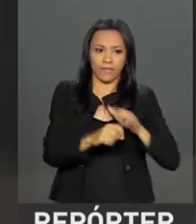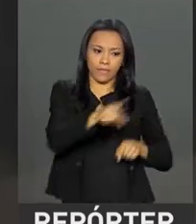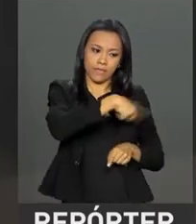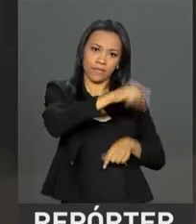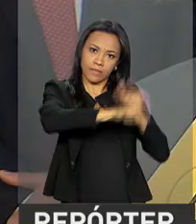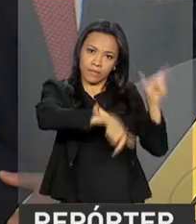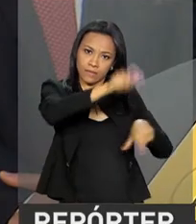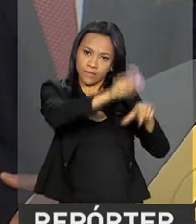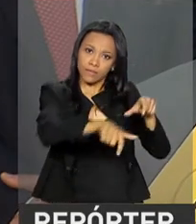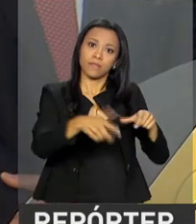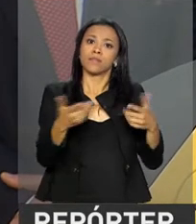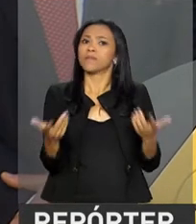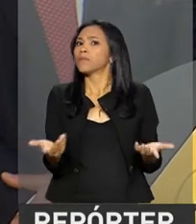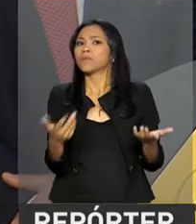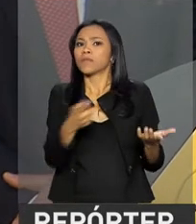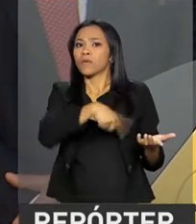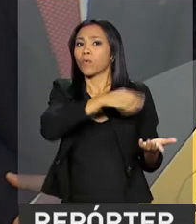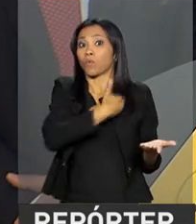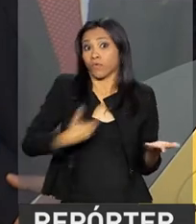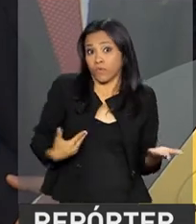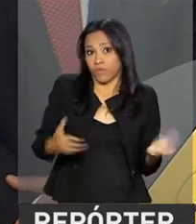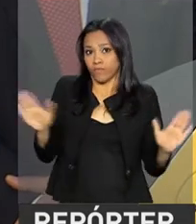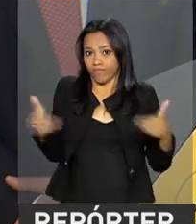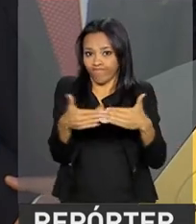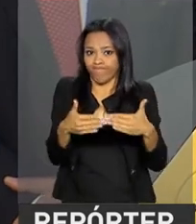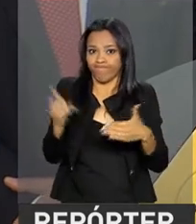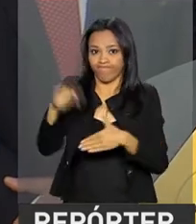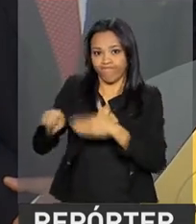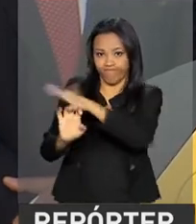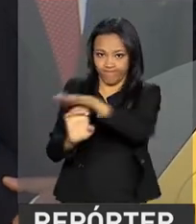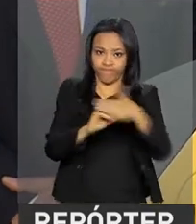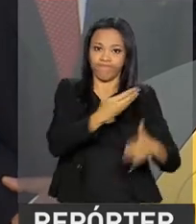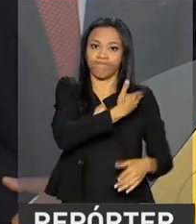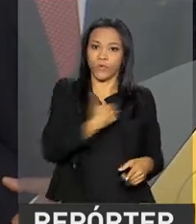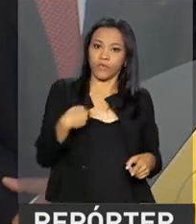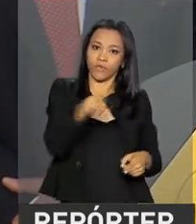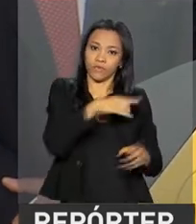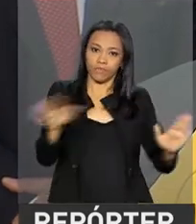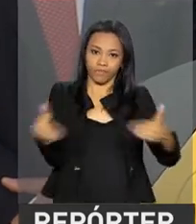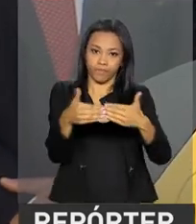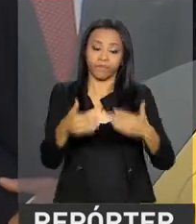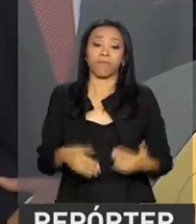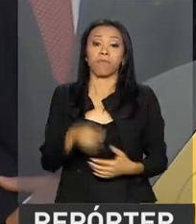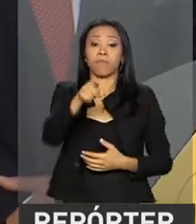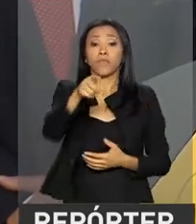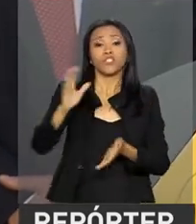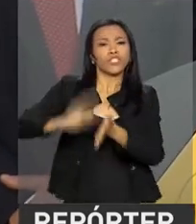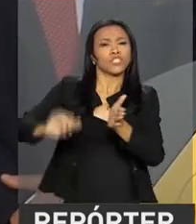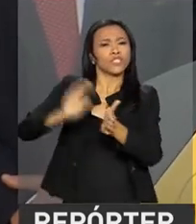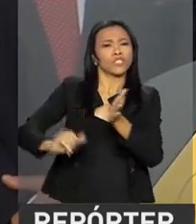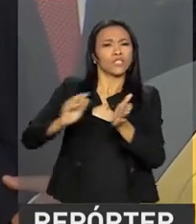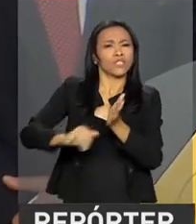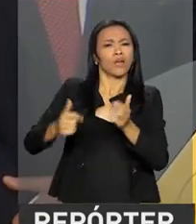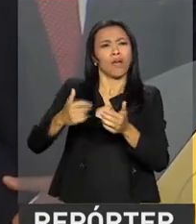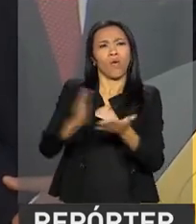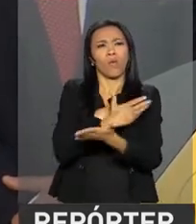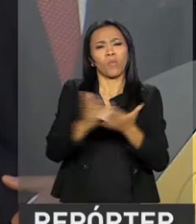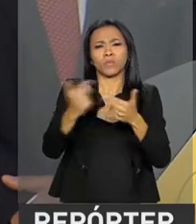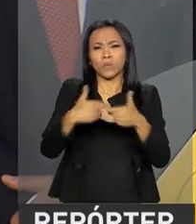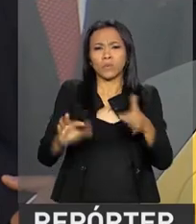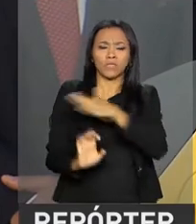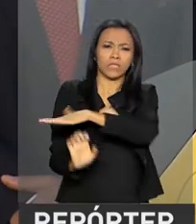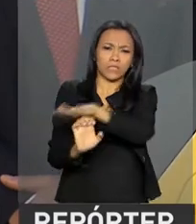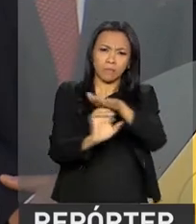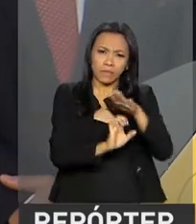órgãos públicos isso reduz custos e desonera as empresas de uma série de cargas acessórias que nos retiram